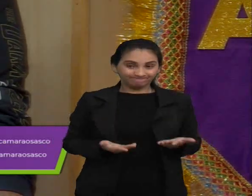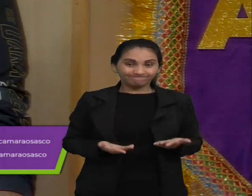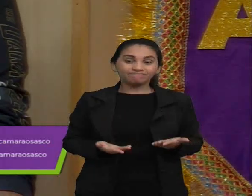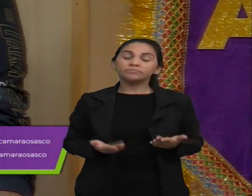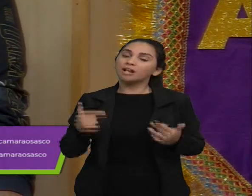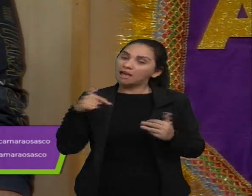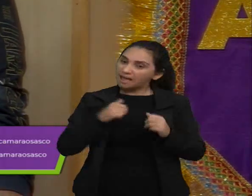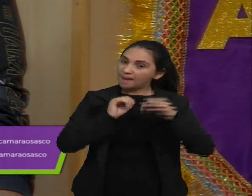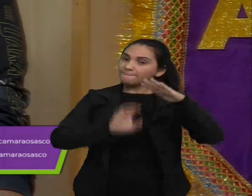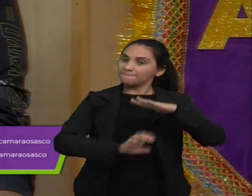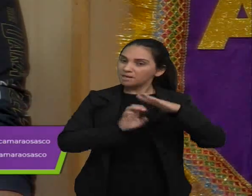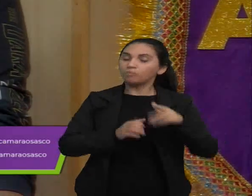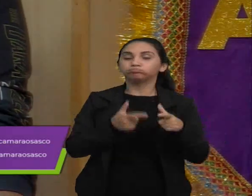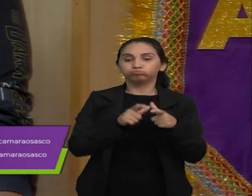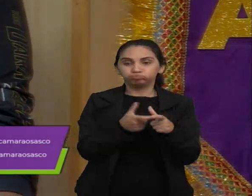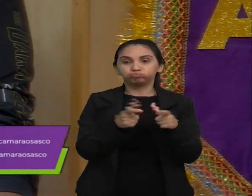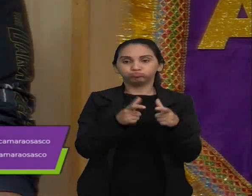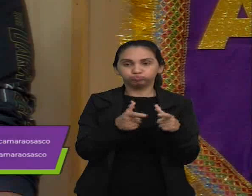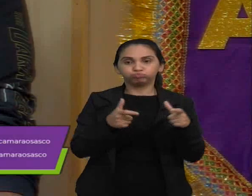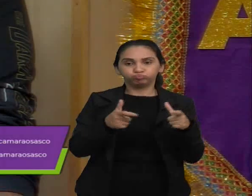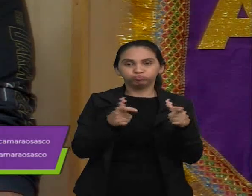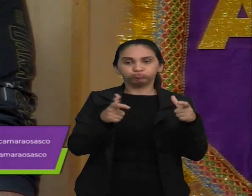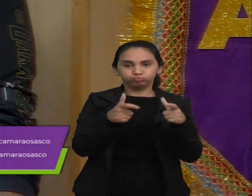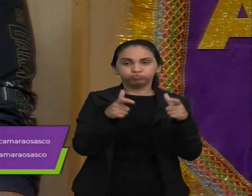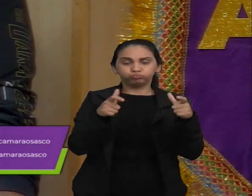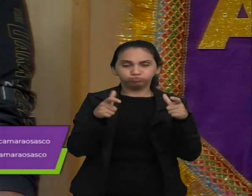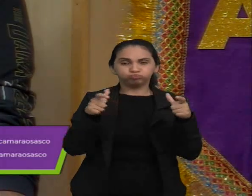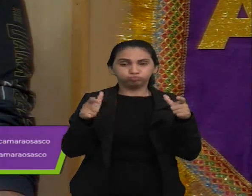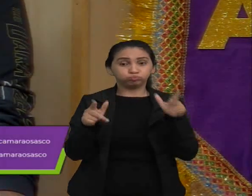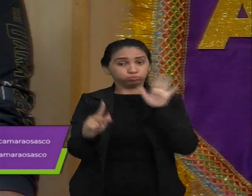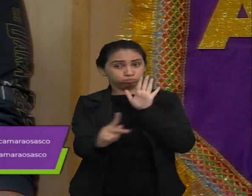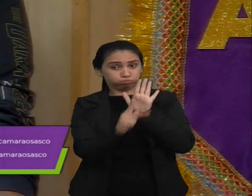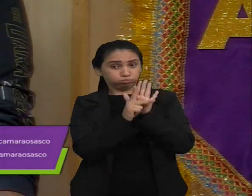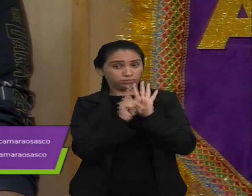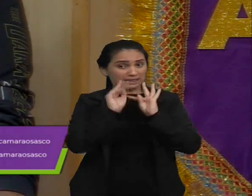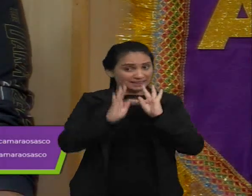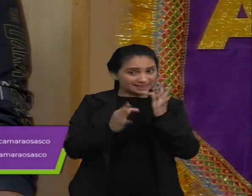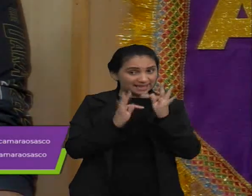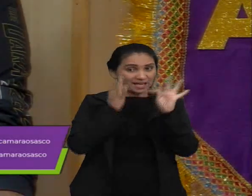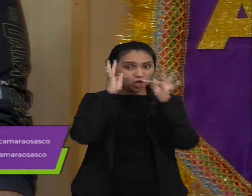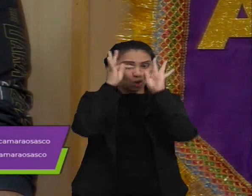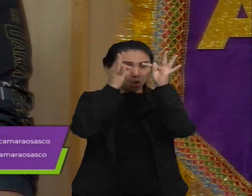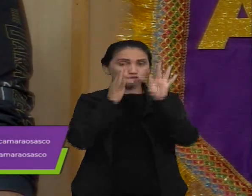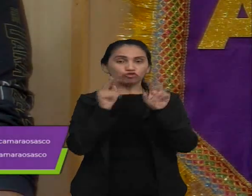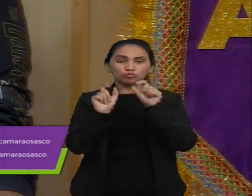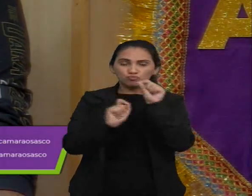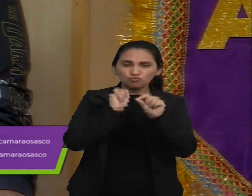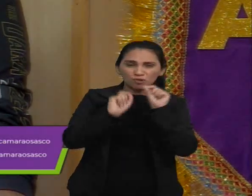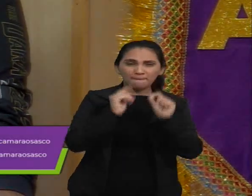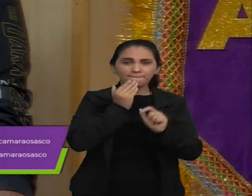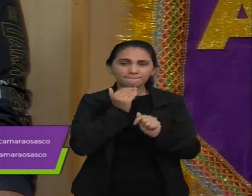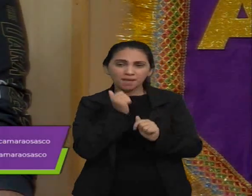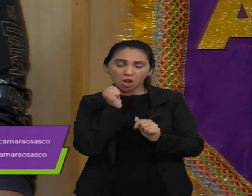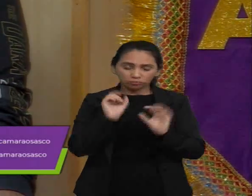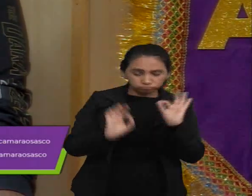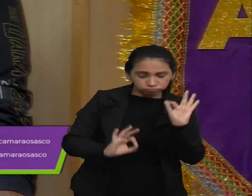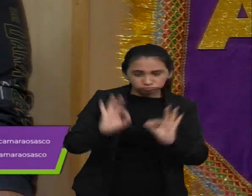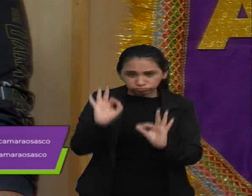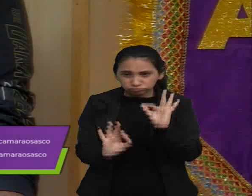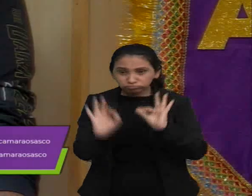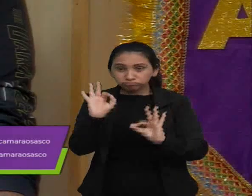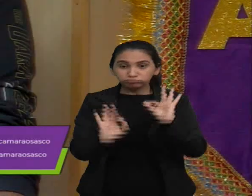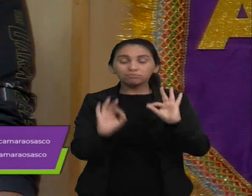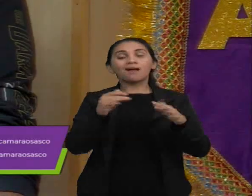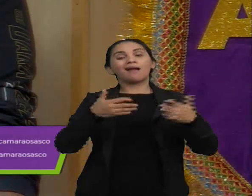veio crescendo, foi criando suas tecnologias, o seu know-how na área de saneamento e se